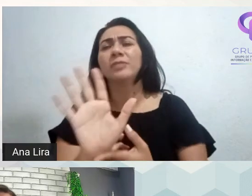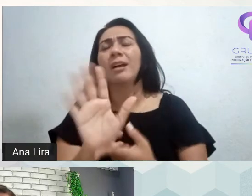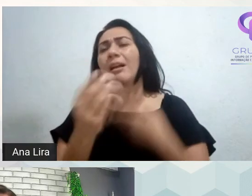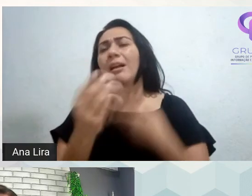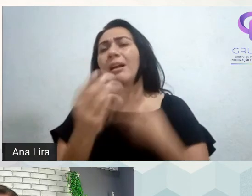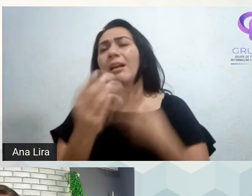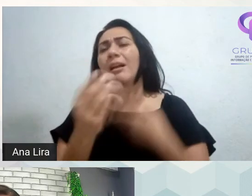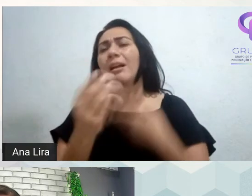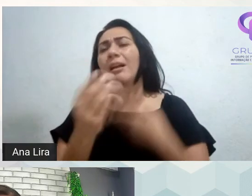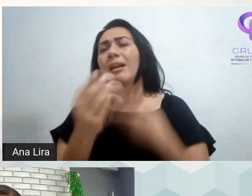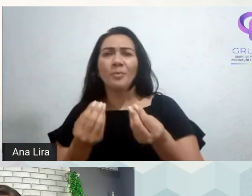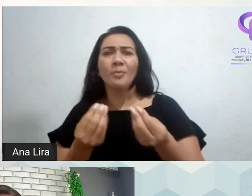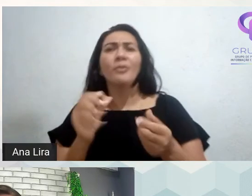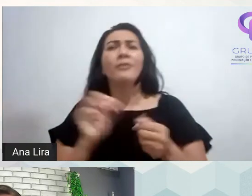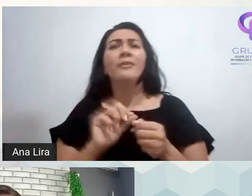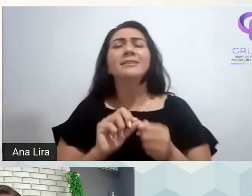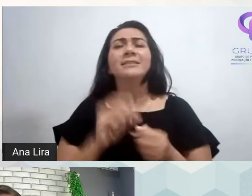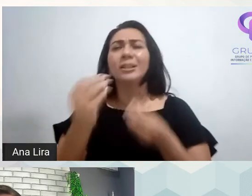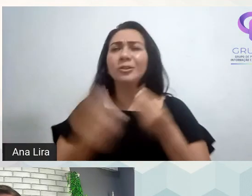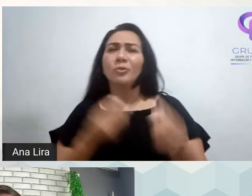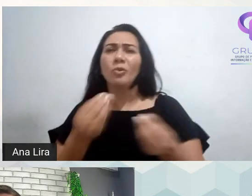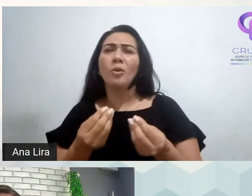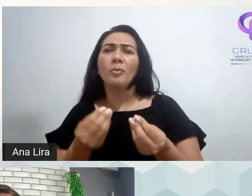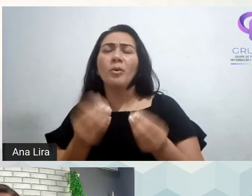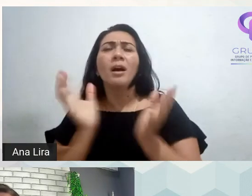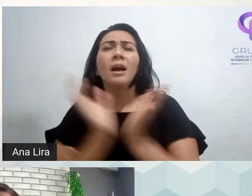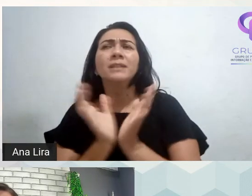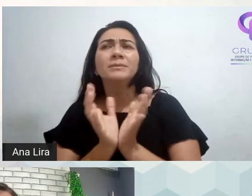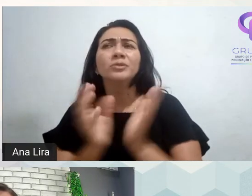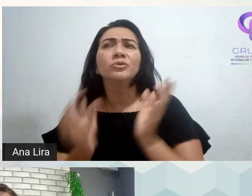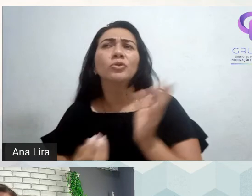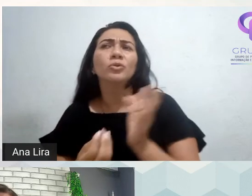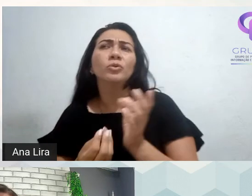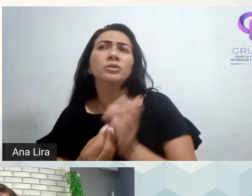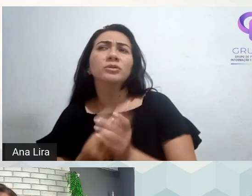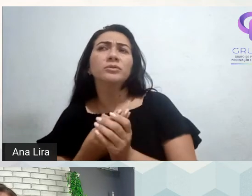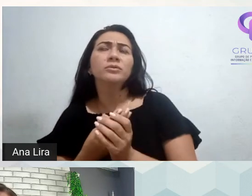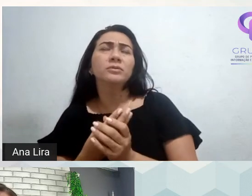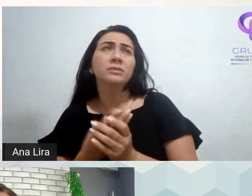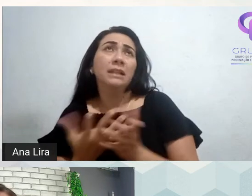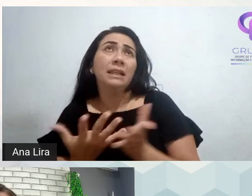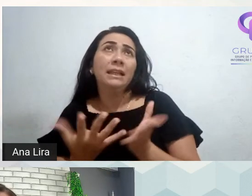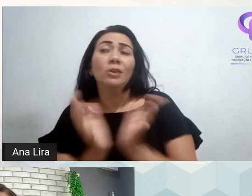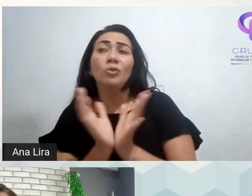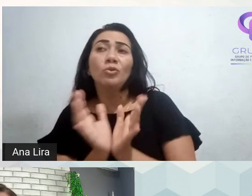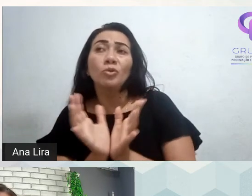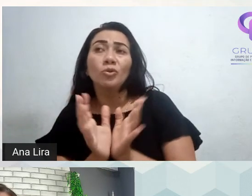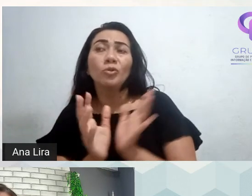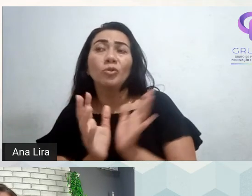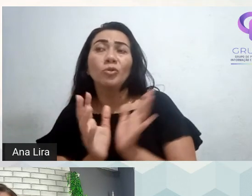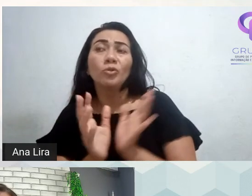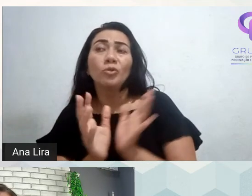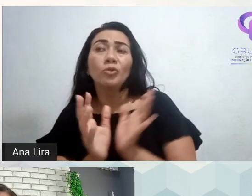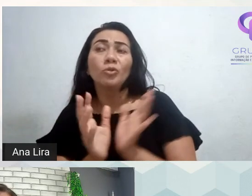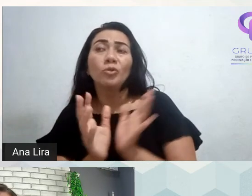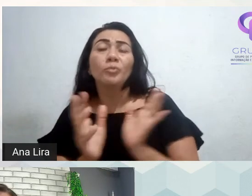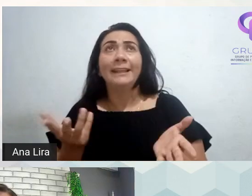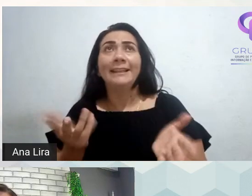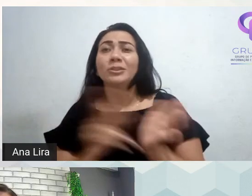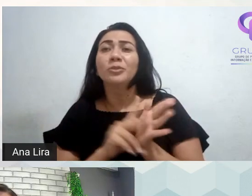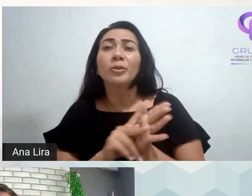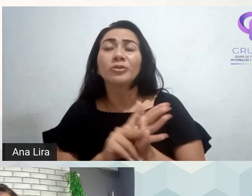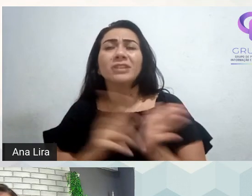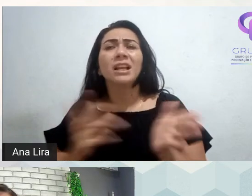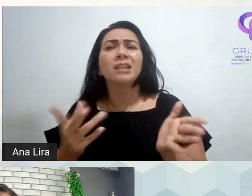que aquela comunidade está ganhando, sabe? Então, tudo isso eu coloco assim,